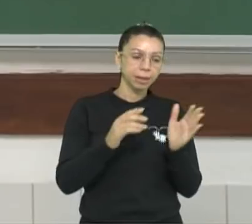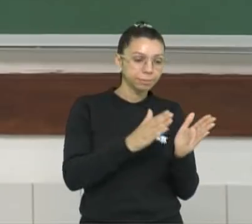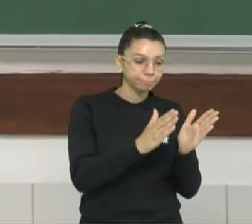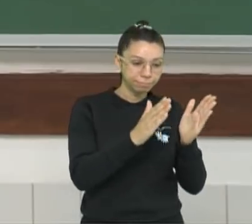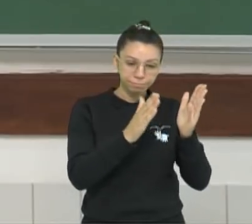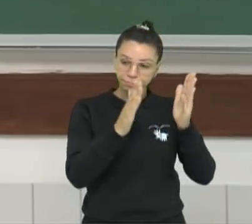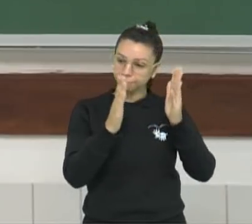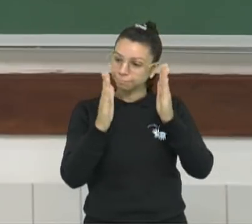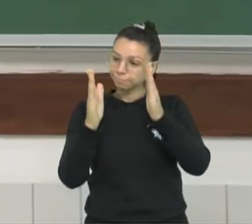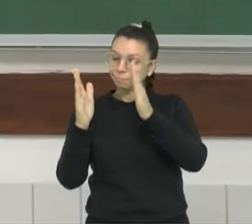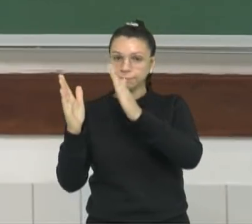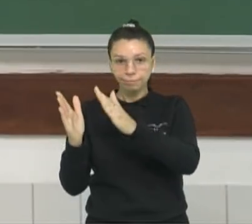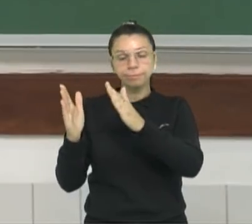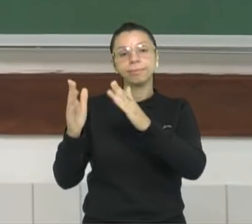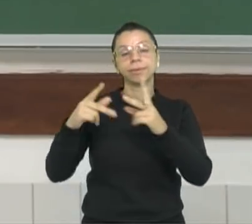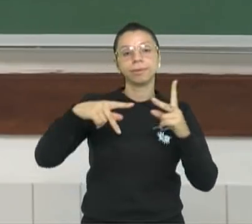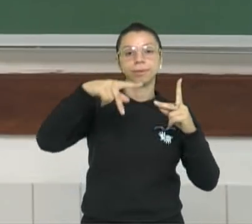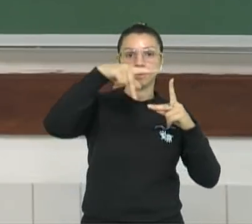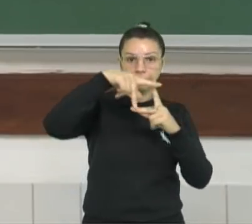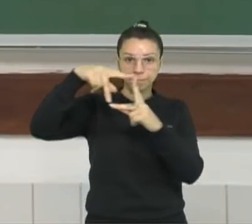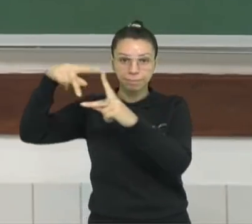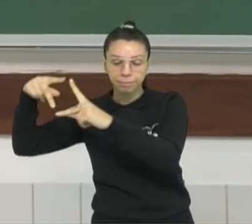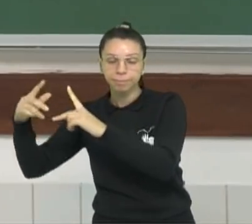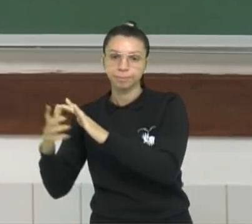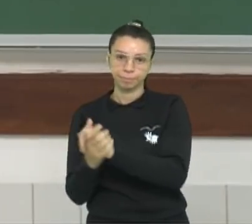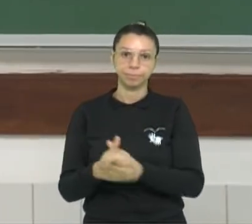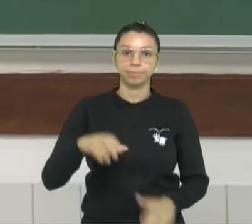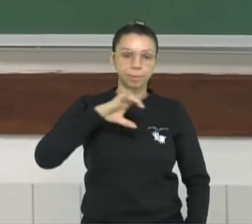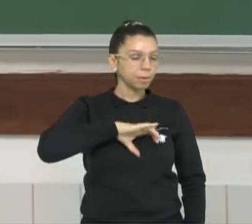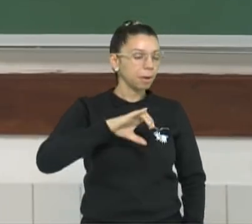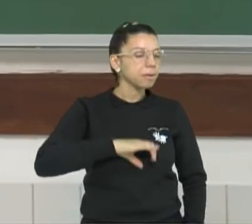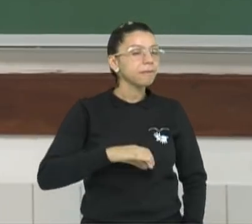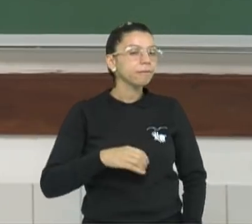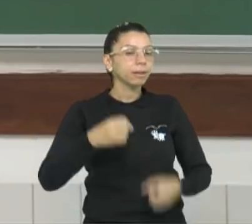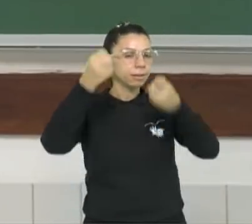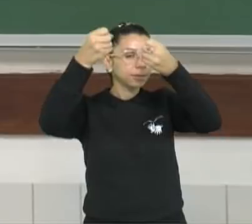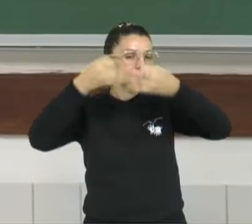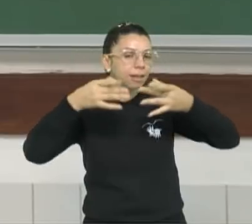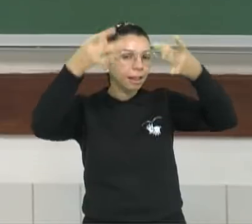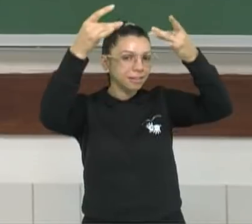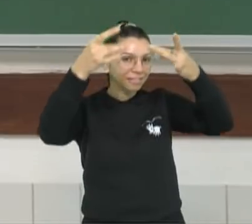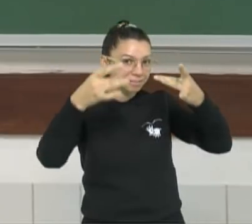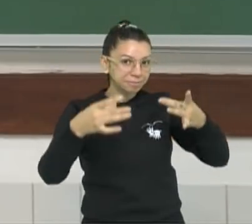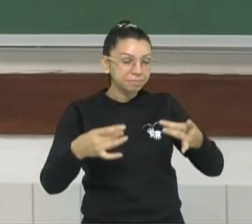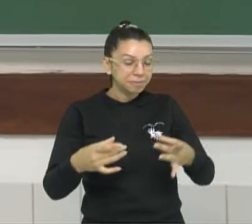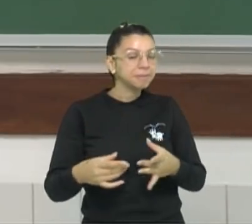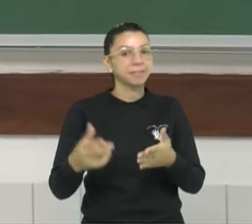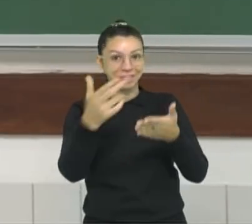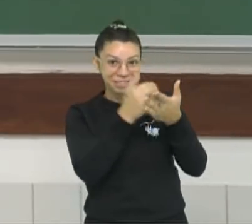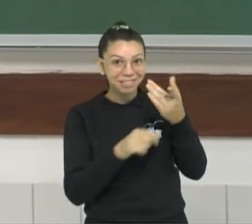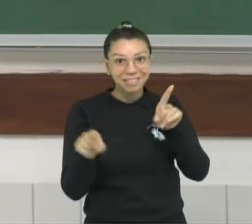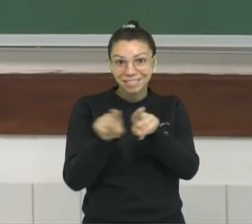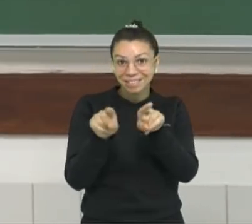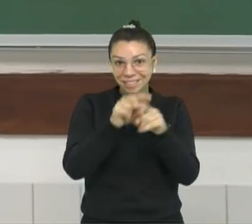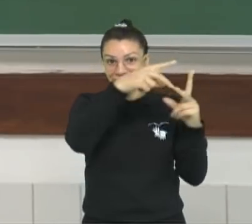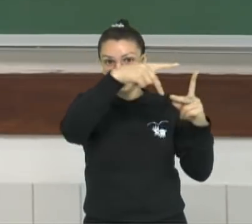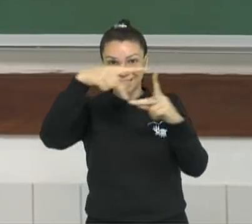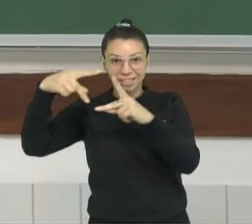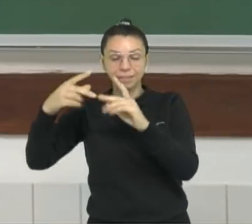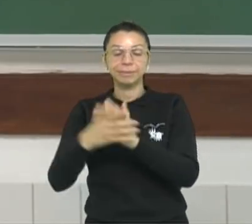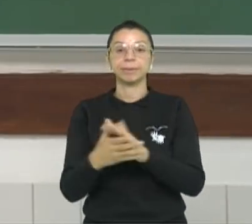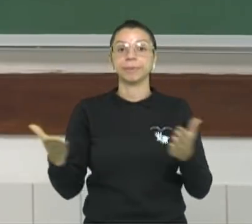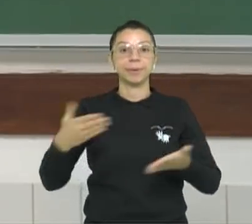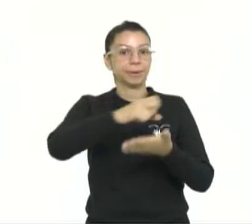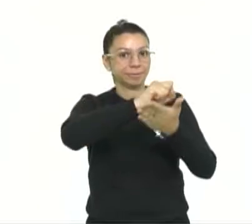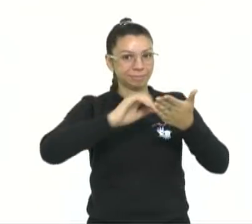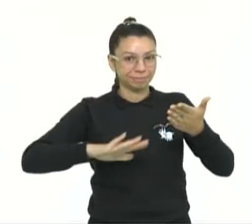né? Então na aula de português não percam, porque ela vai explicar bem direitinho para vocês fazerem uma tirinha também, tá bom? Então agora vamos ao